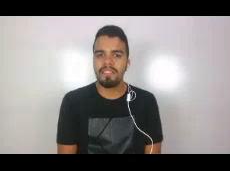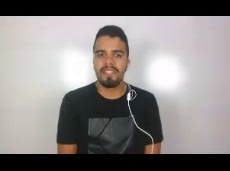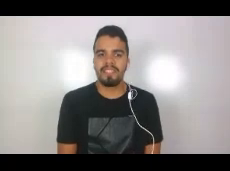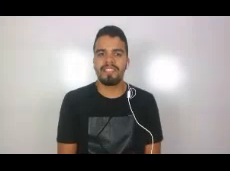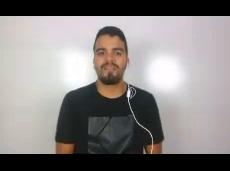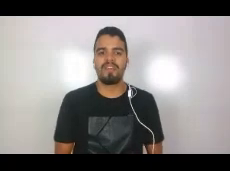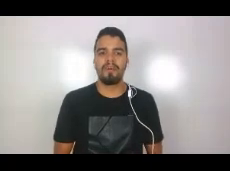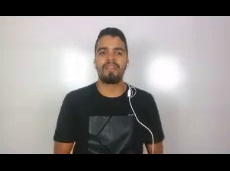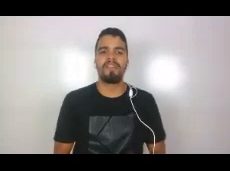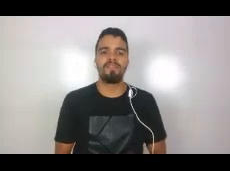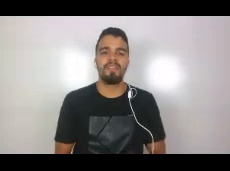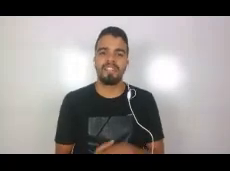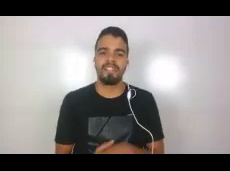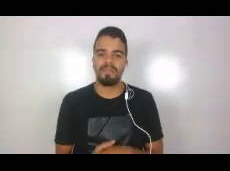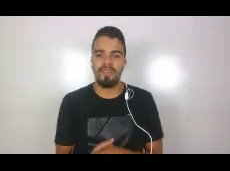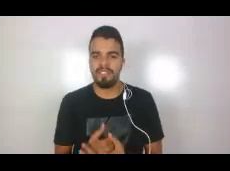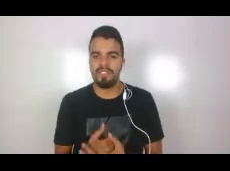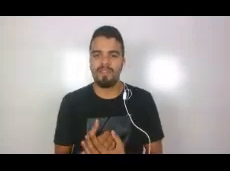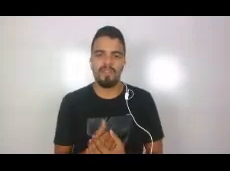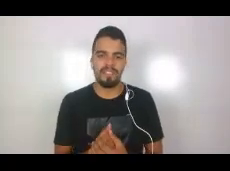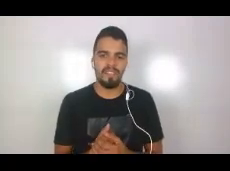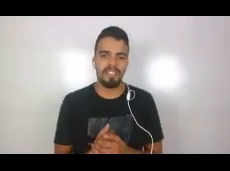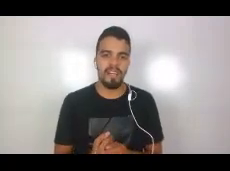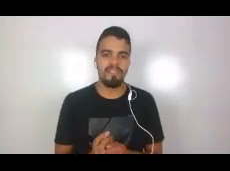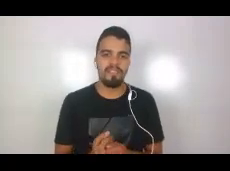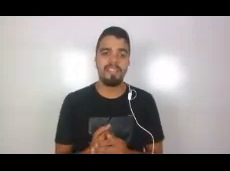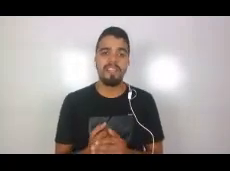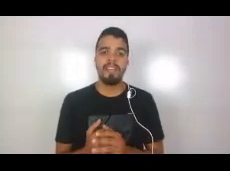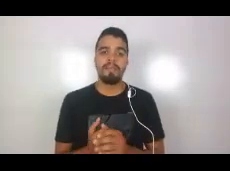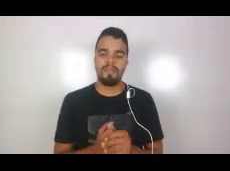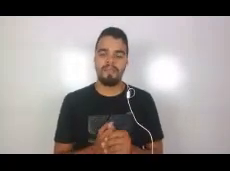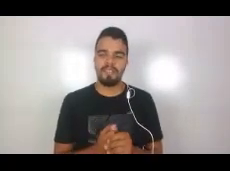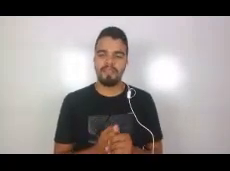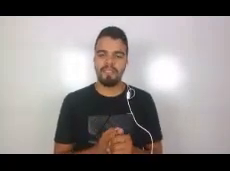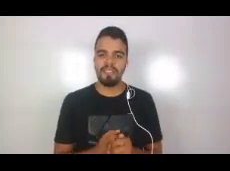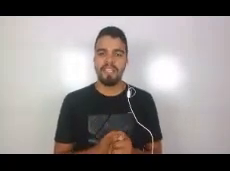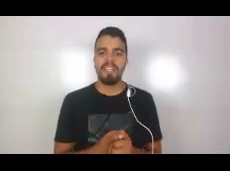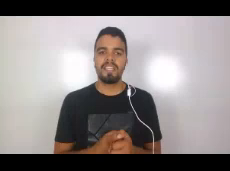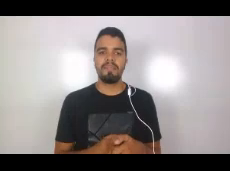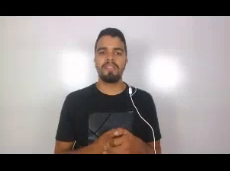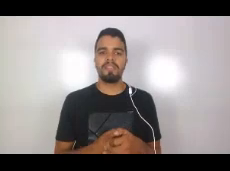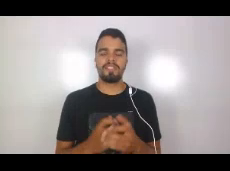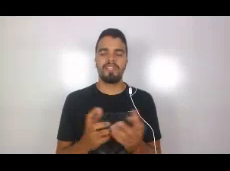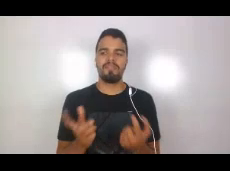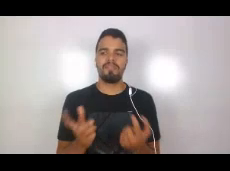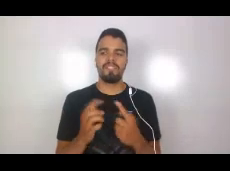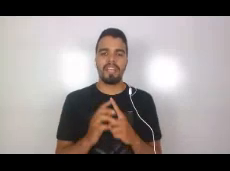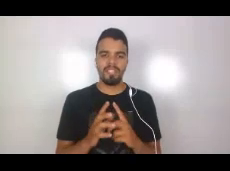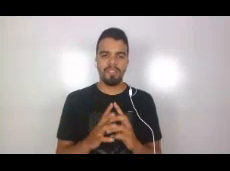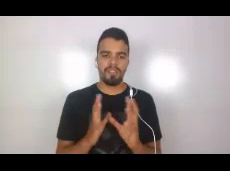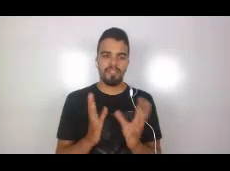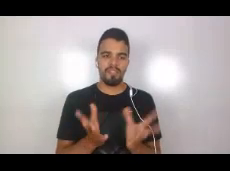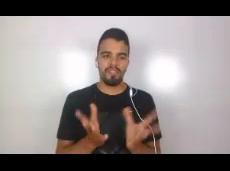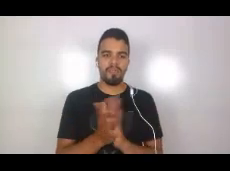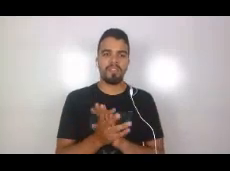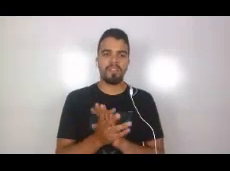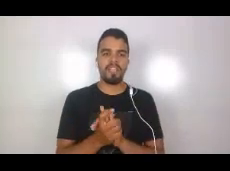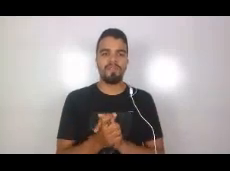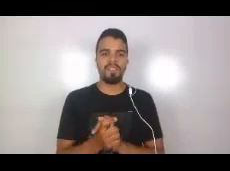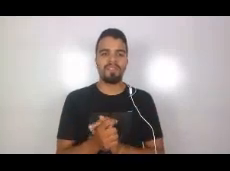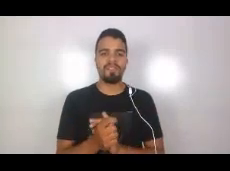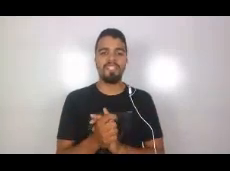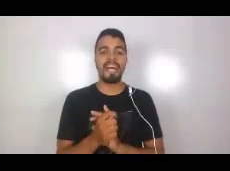vocabulários. Nesse caso, é vocabulário de meio de transportes, cores e vestuários, profissões. E também nós temos a unidade 2, nós já